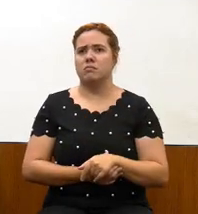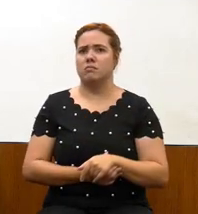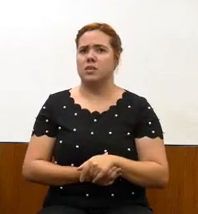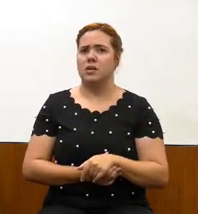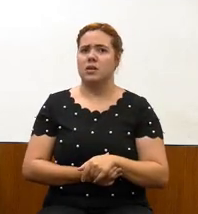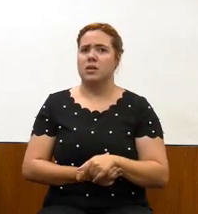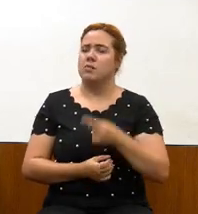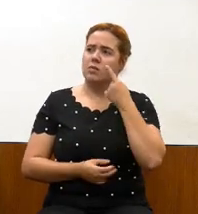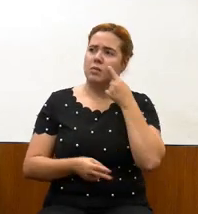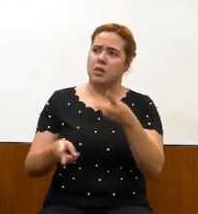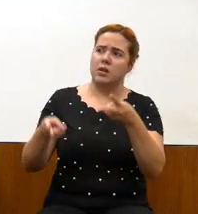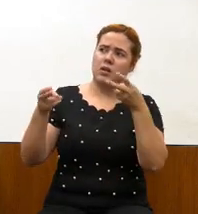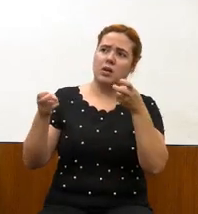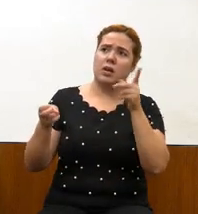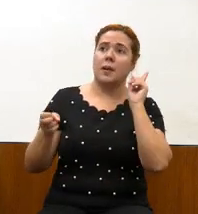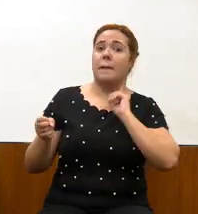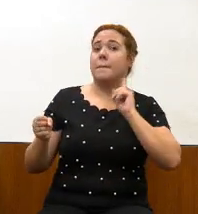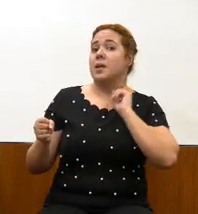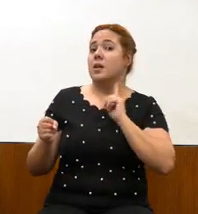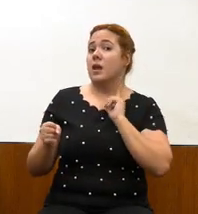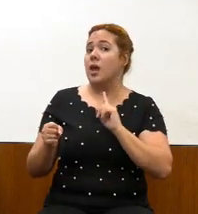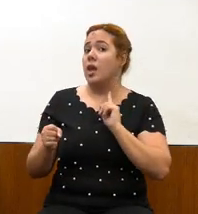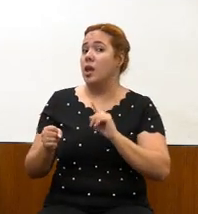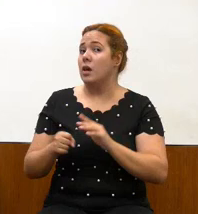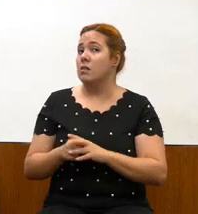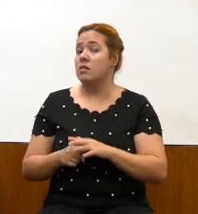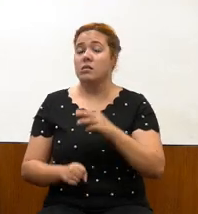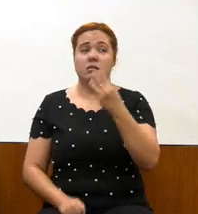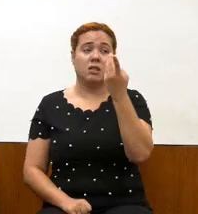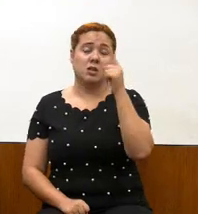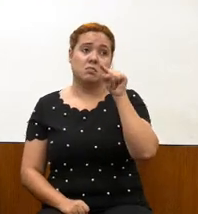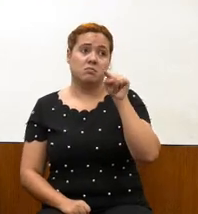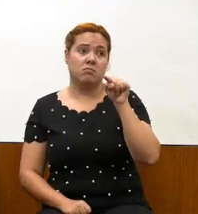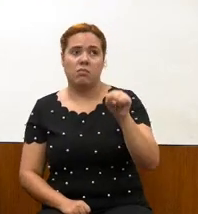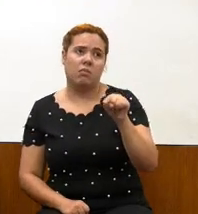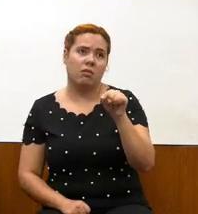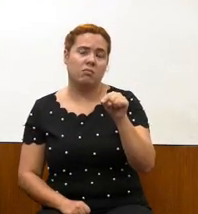pegar a população belo-horizontina como um todo, de